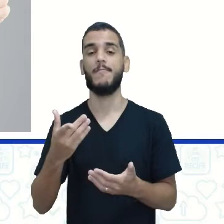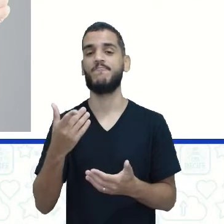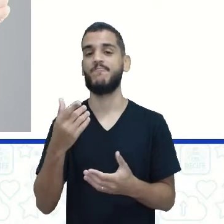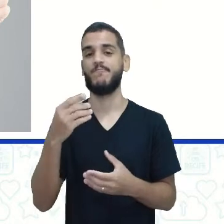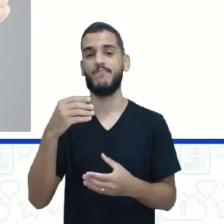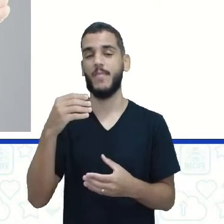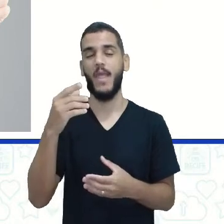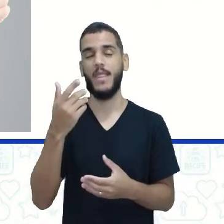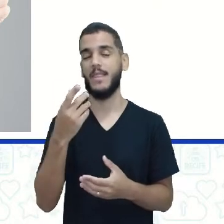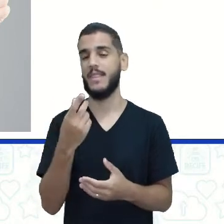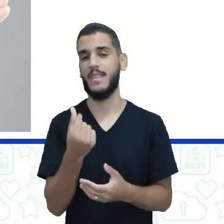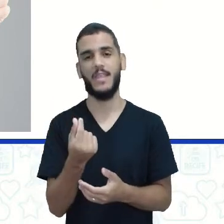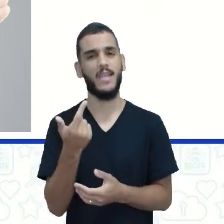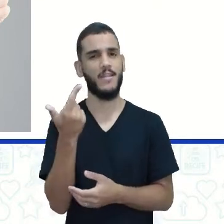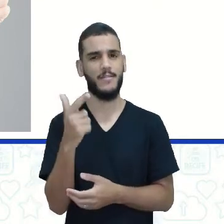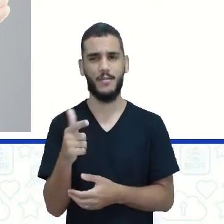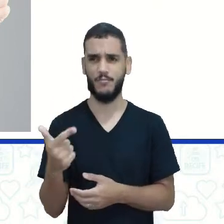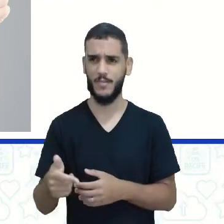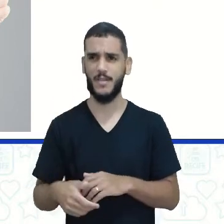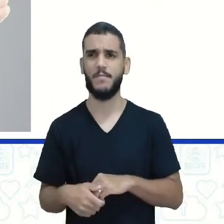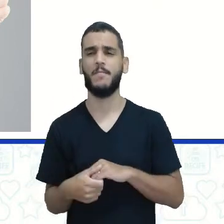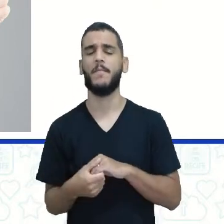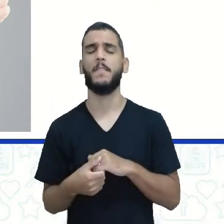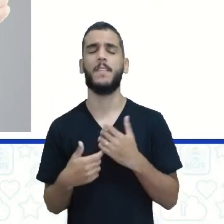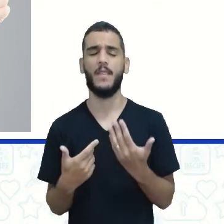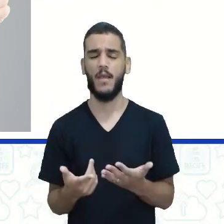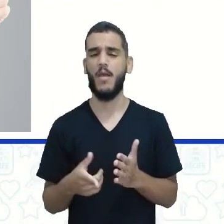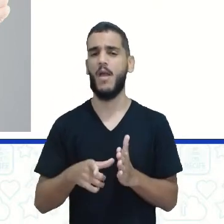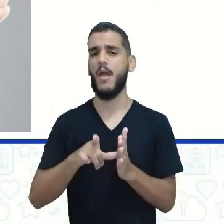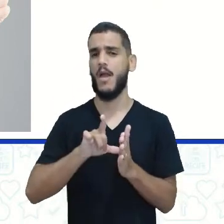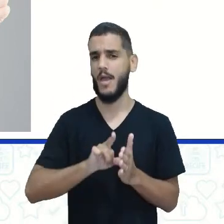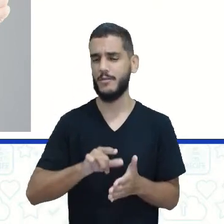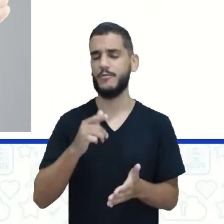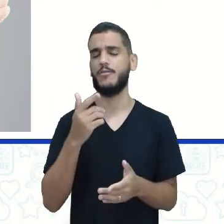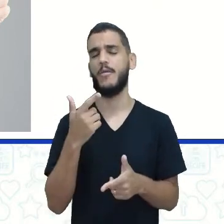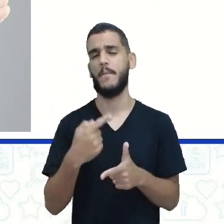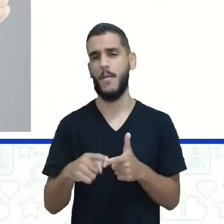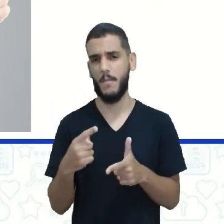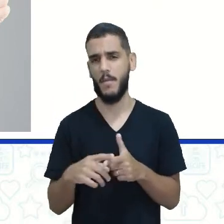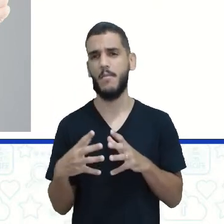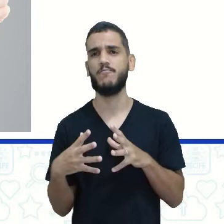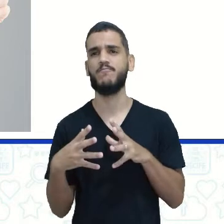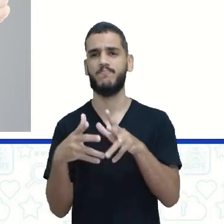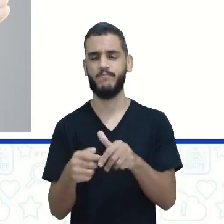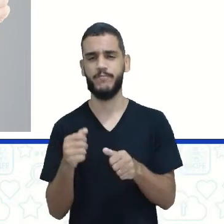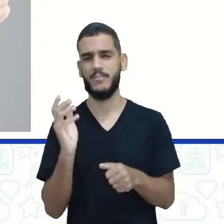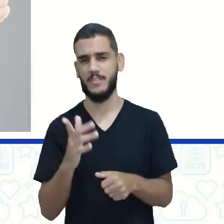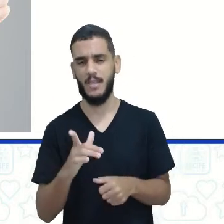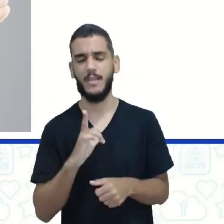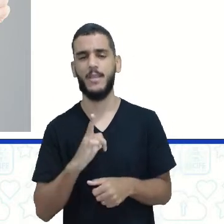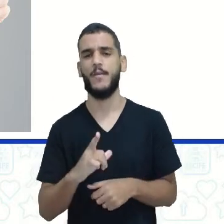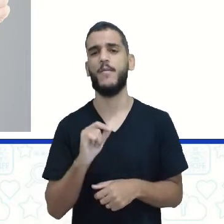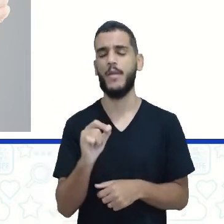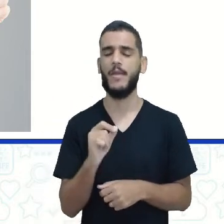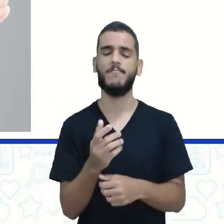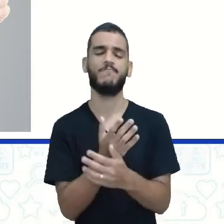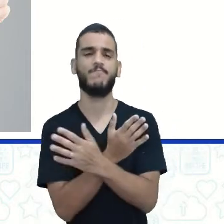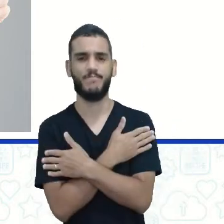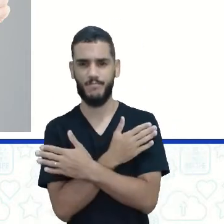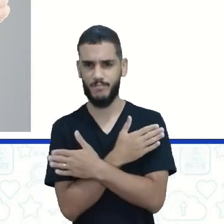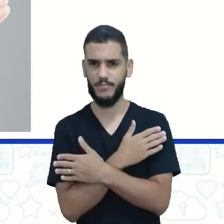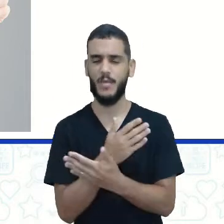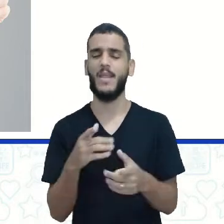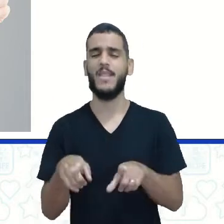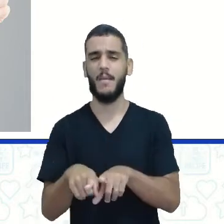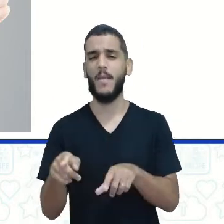azulejo. Né? Então, mas mesmo antes da crise, o mundo já enfrentava o problema do desemprego. Até os